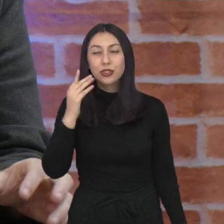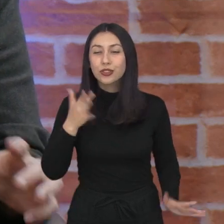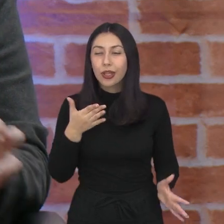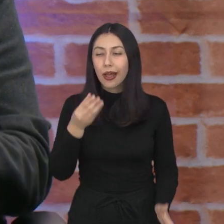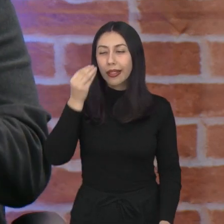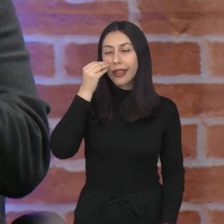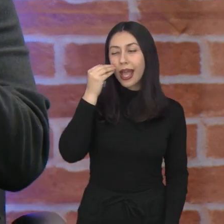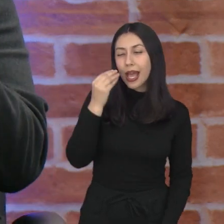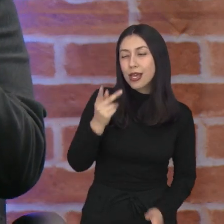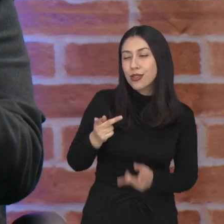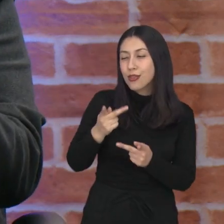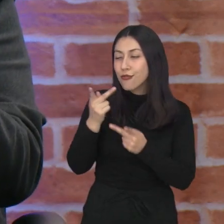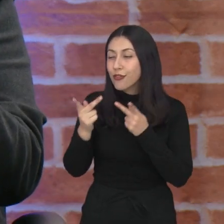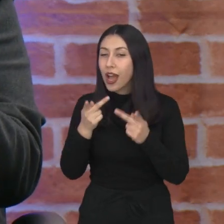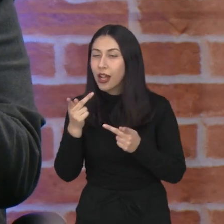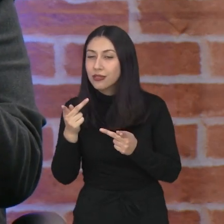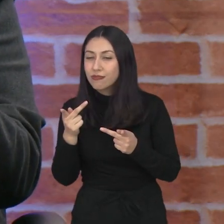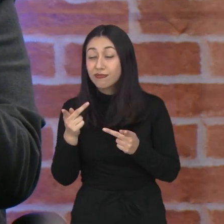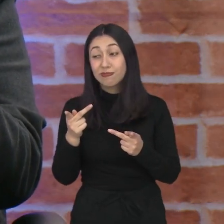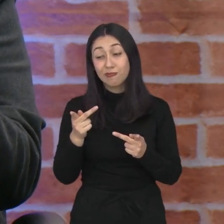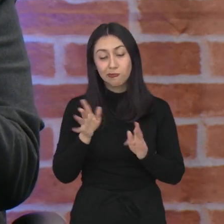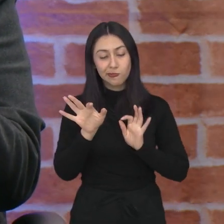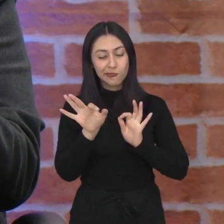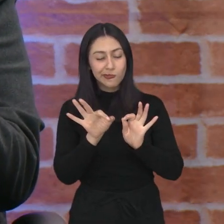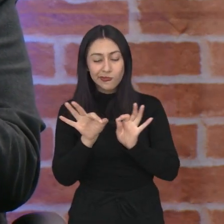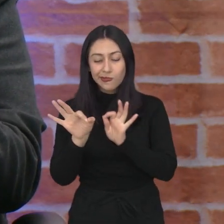coisa, eu falo, aí você vai refinando,